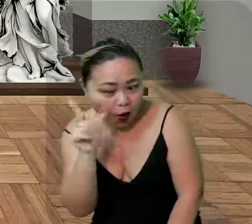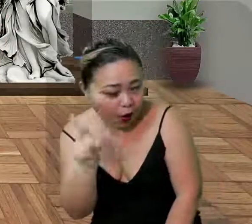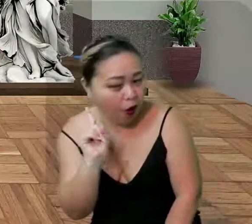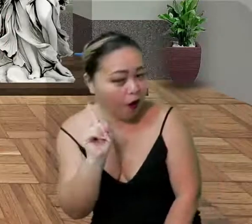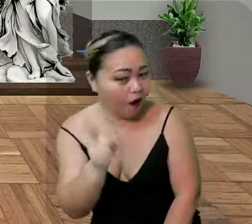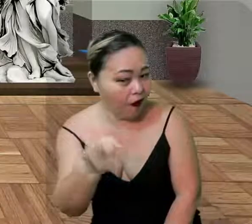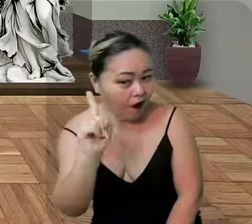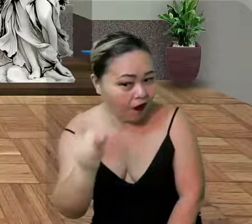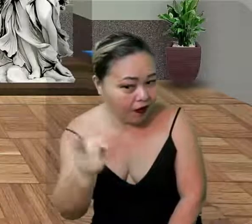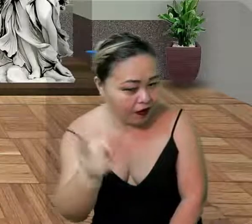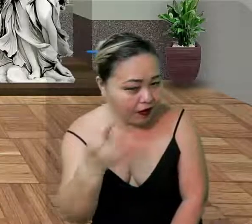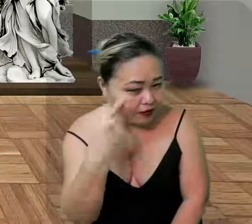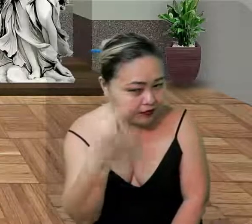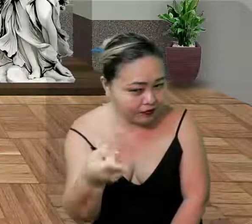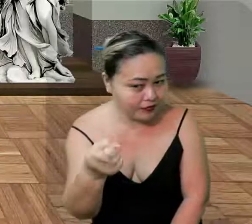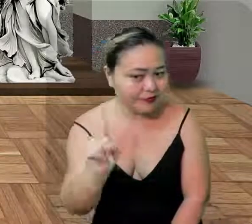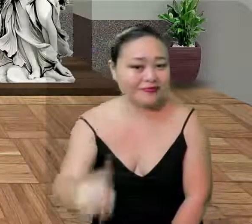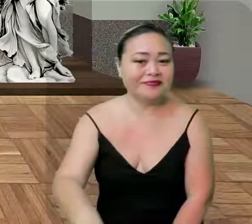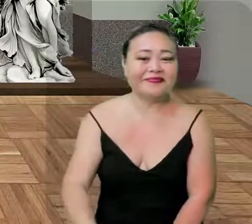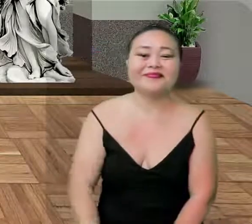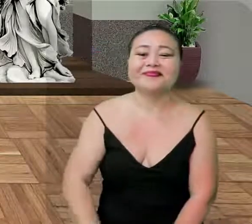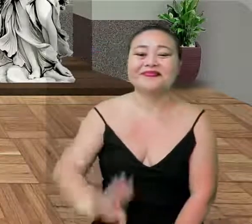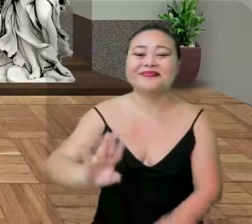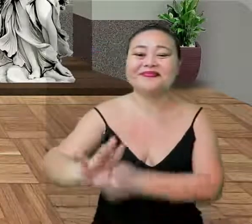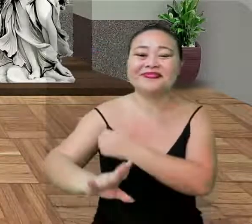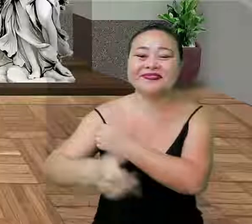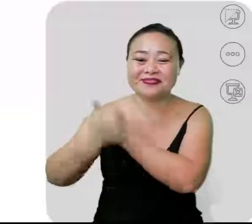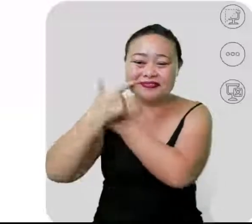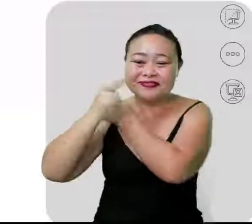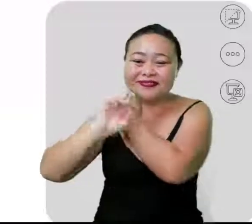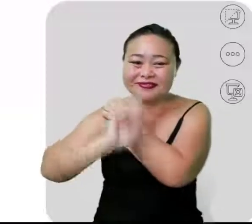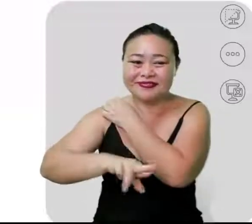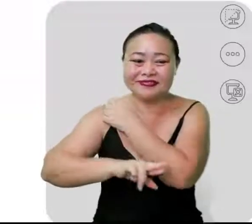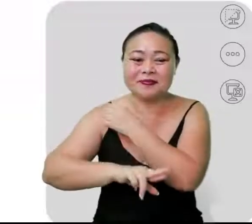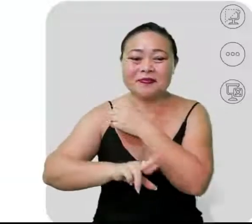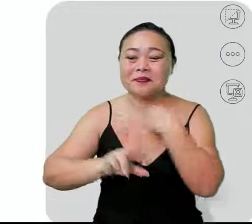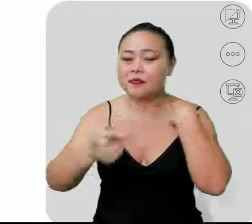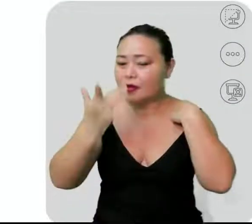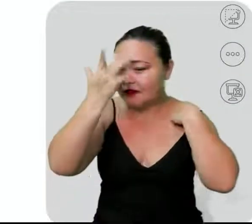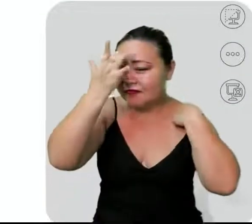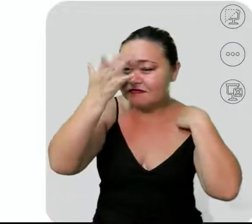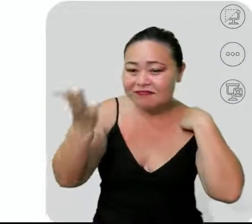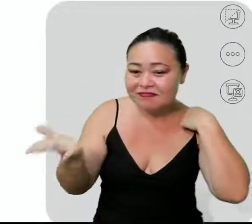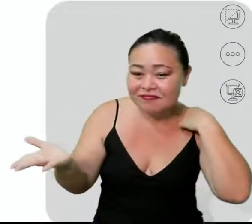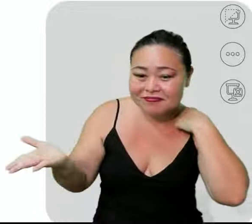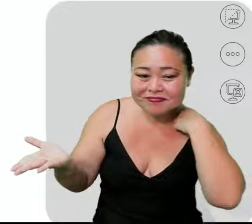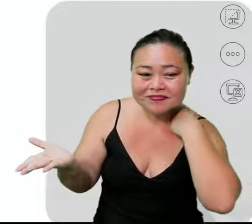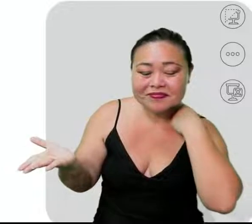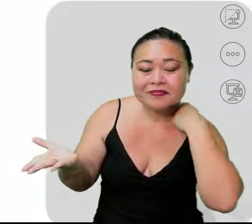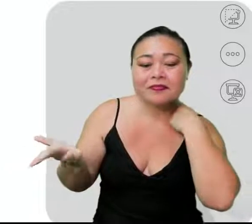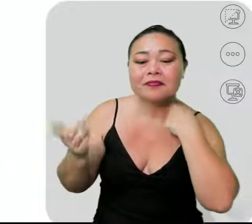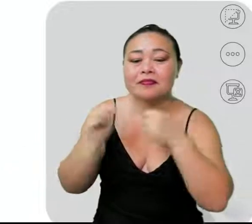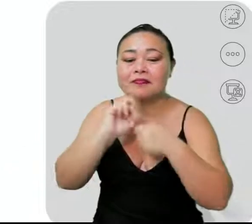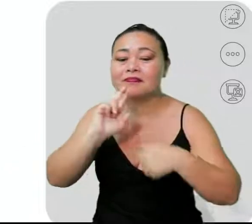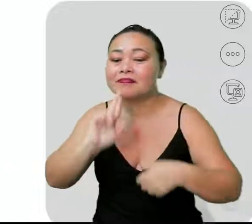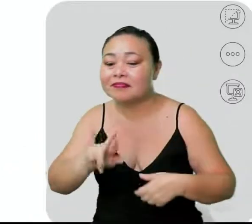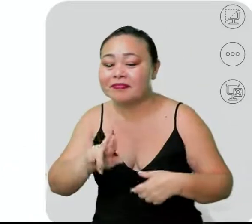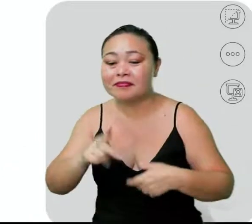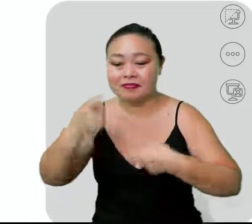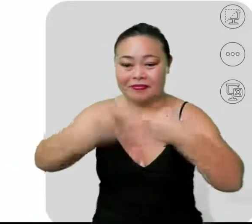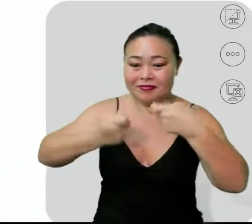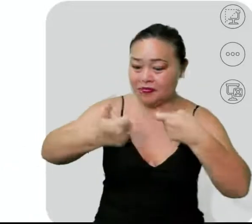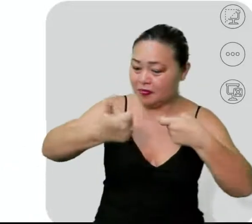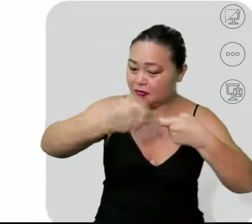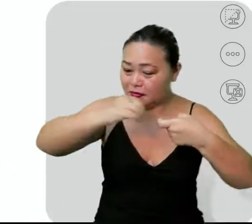não né olha olha para a intenção Então vamos a resposta essa foi fácil Olá resposta